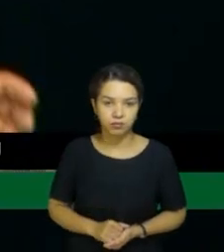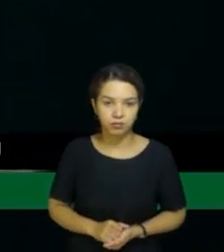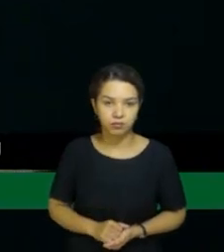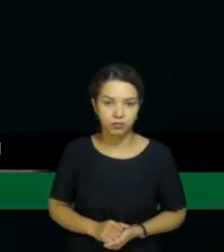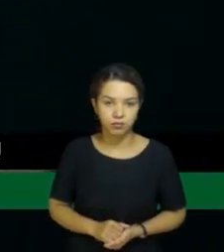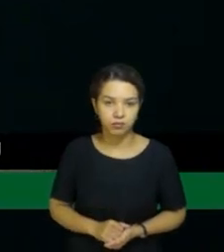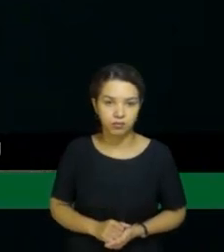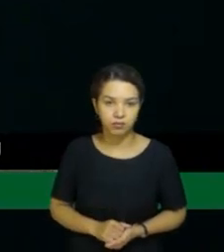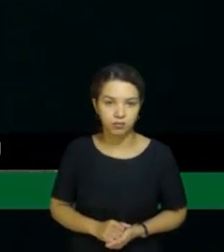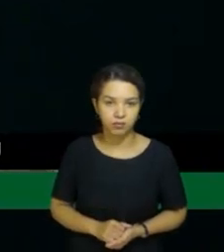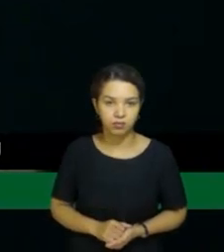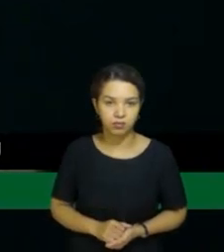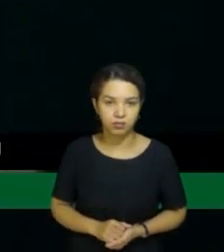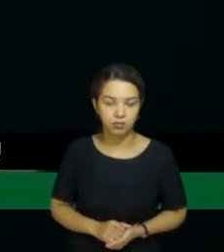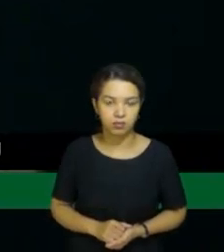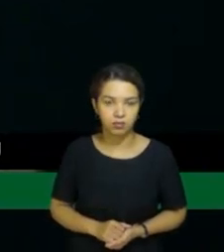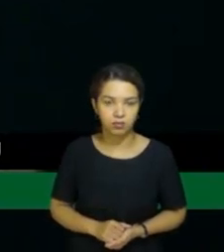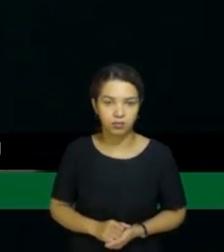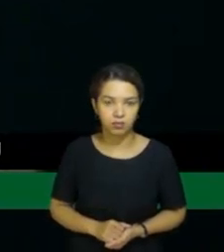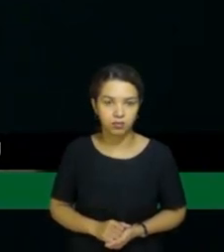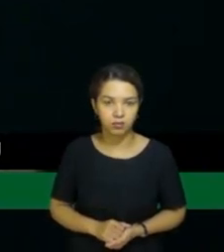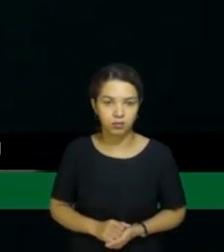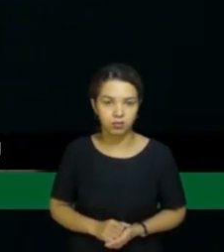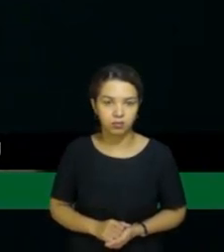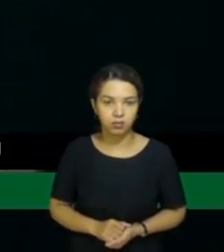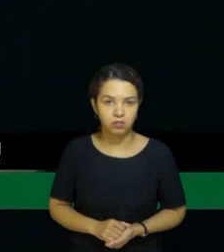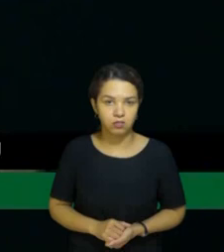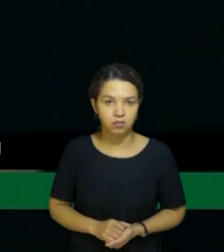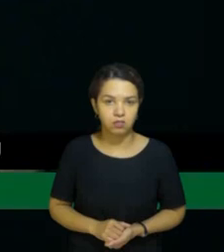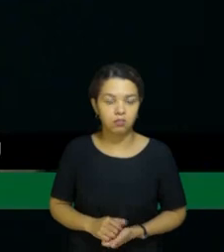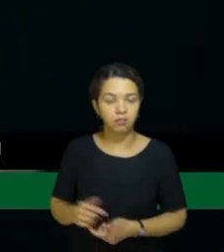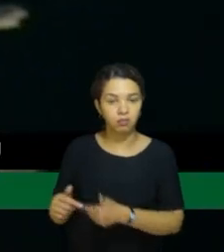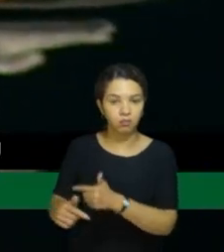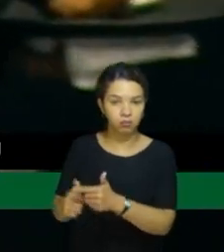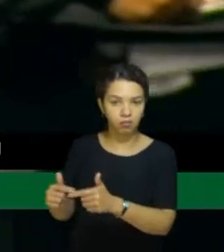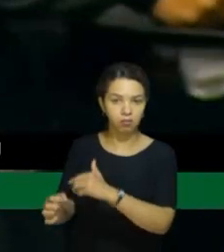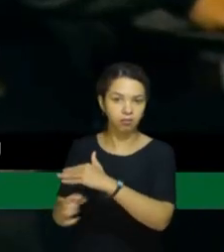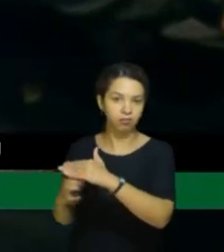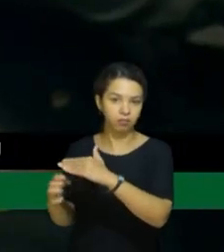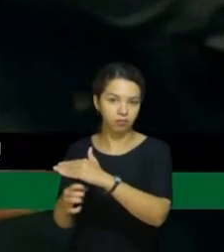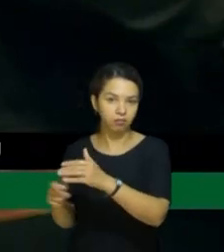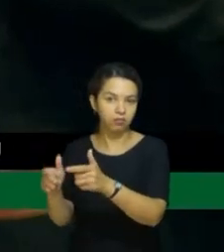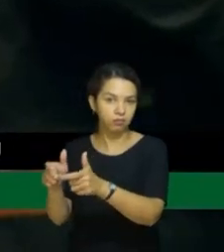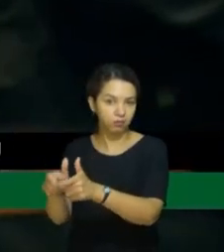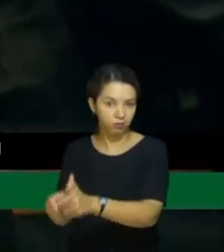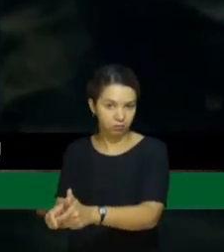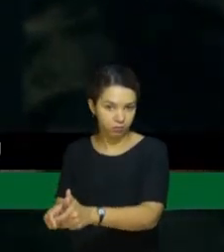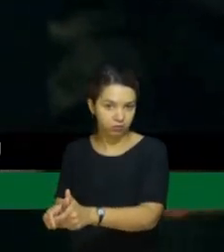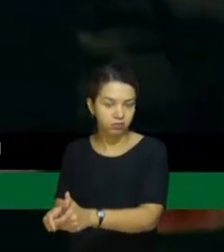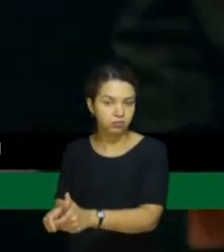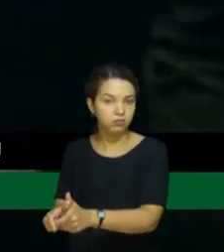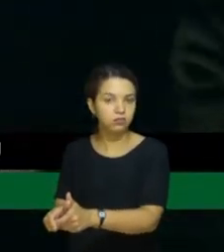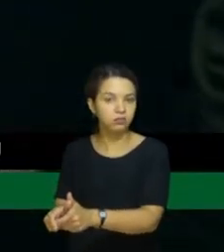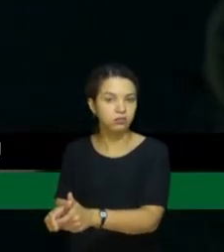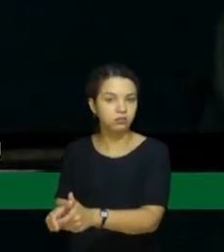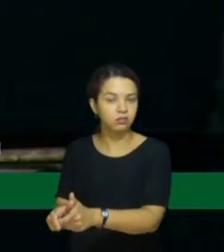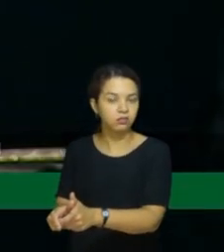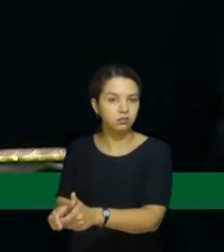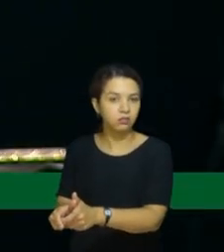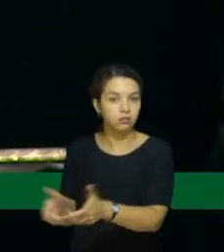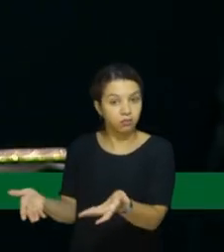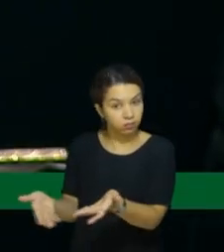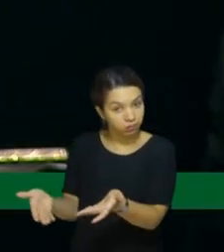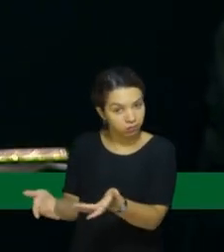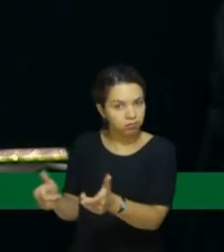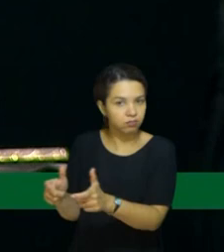empresários mas sim os nossos negócios são pequenos pequenos Deputado Presidente